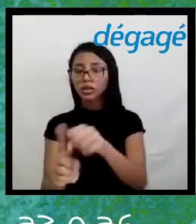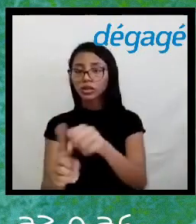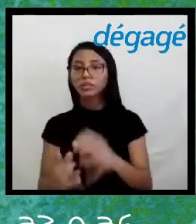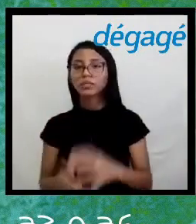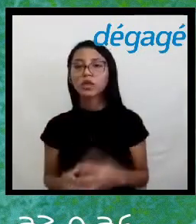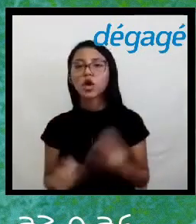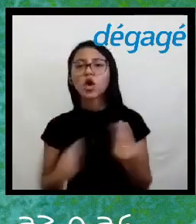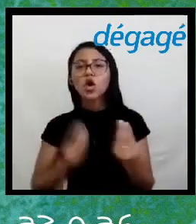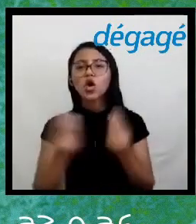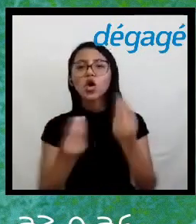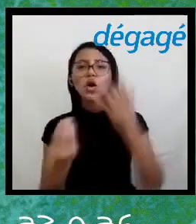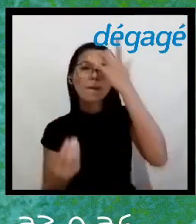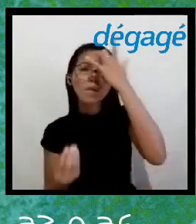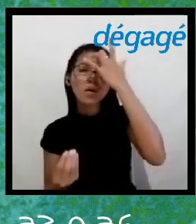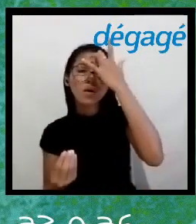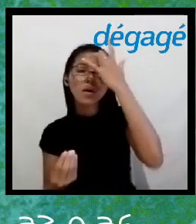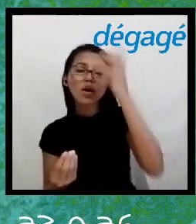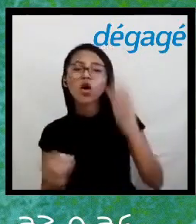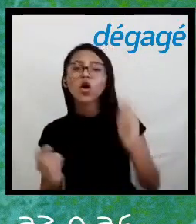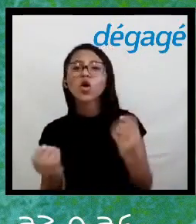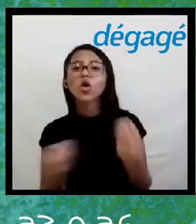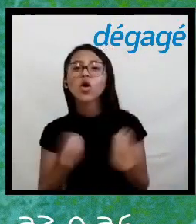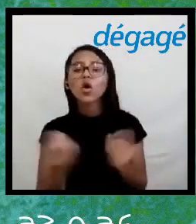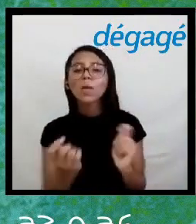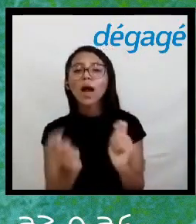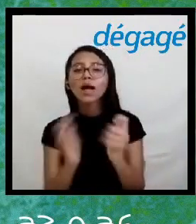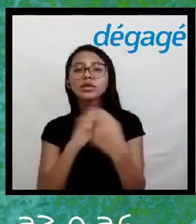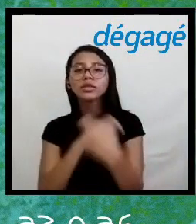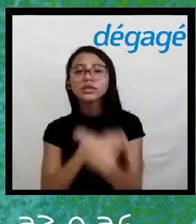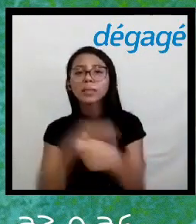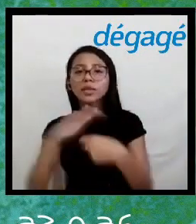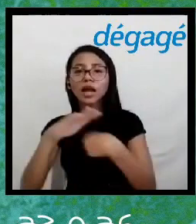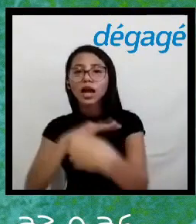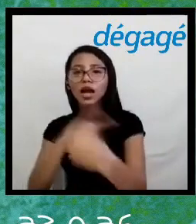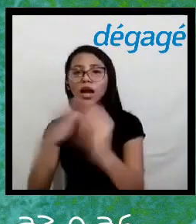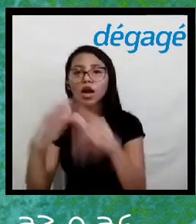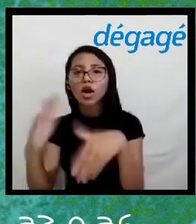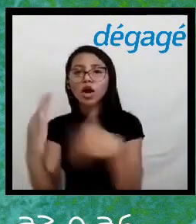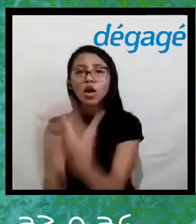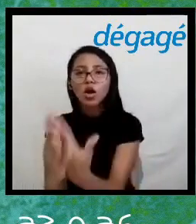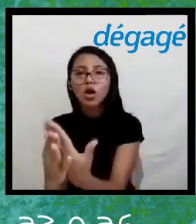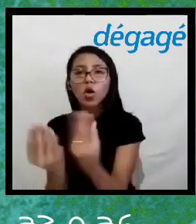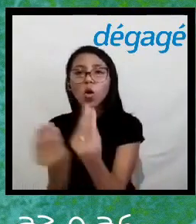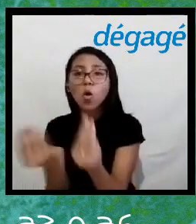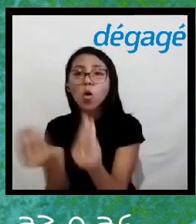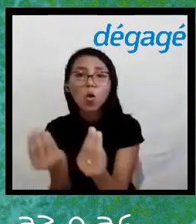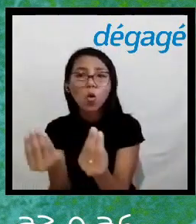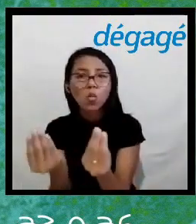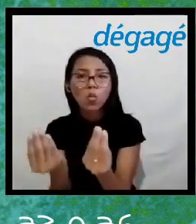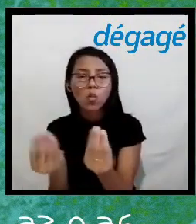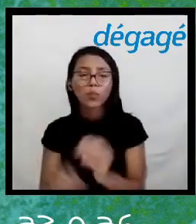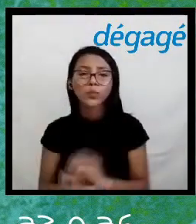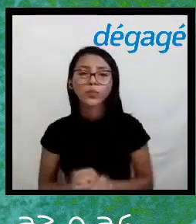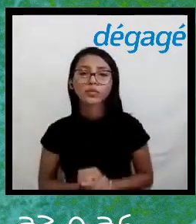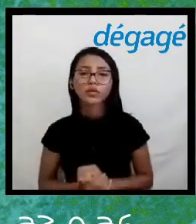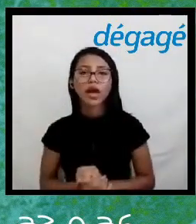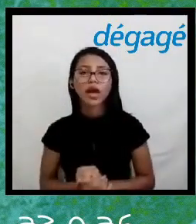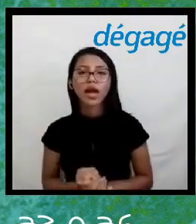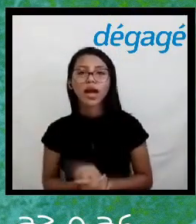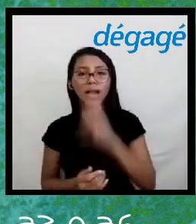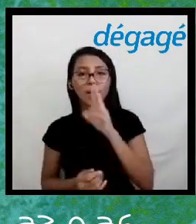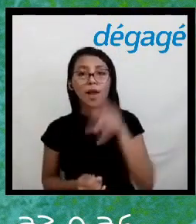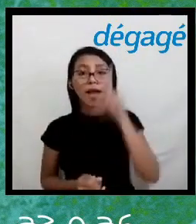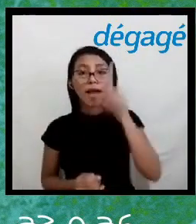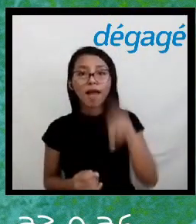da arte nas escolas, alguma coisa assim, né? Eu acho que é cobrando políticas públicas, porque quem é responsável pela educação é